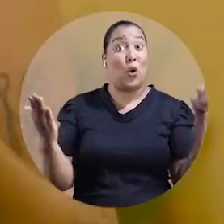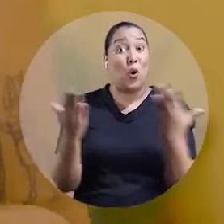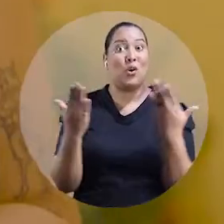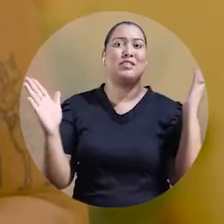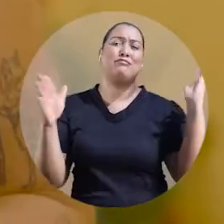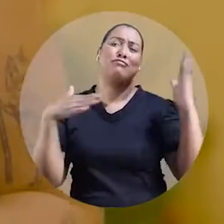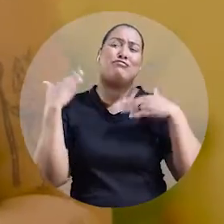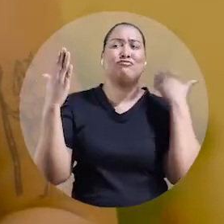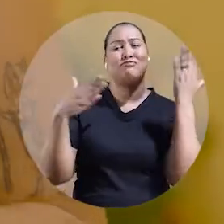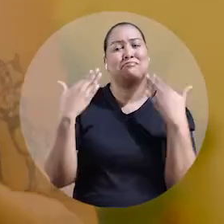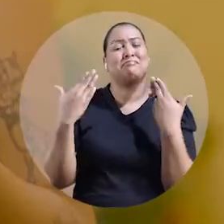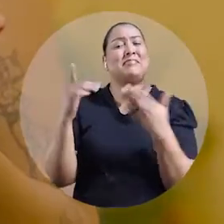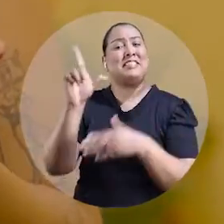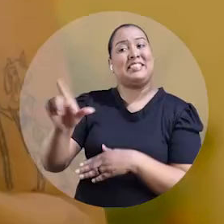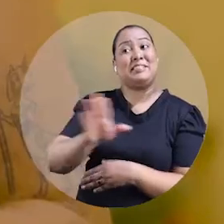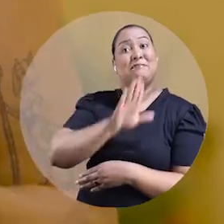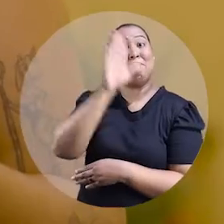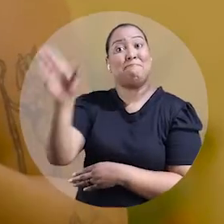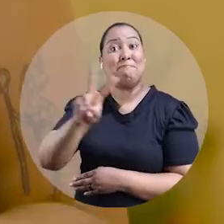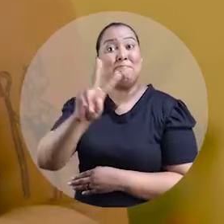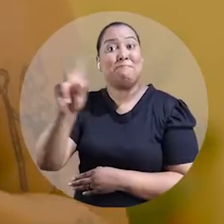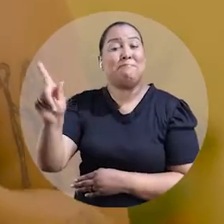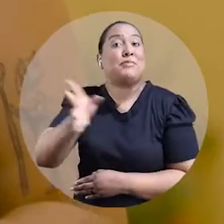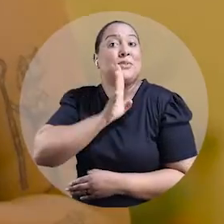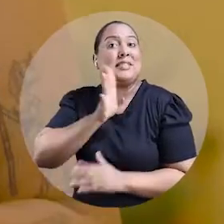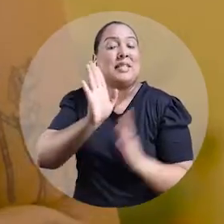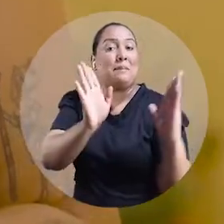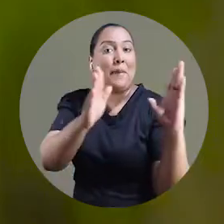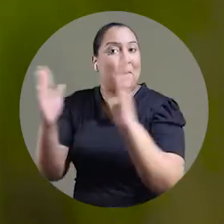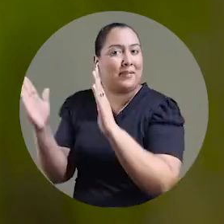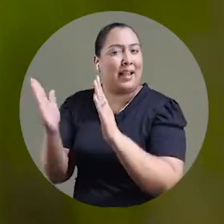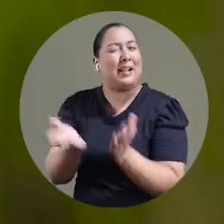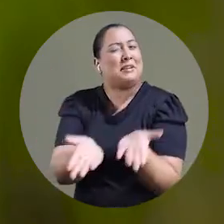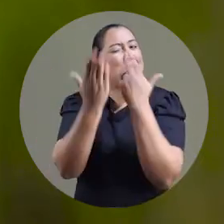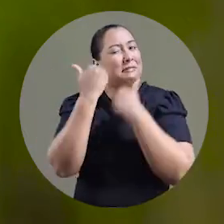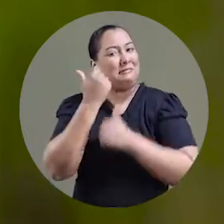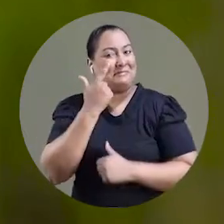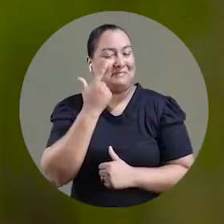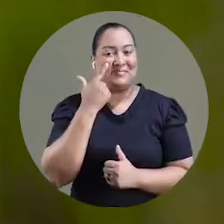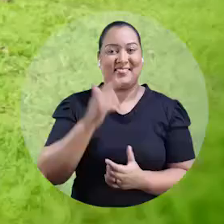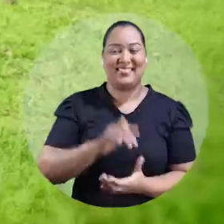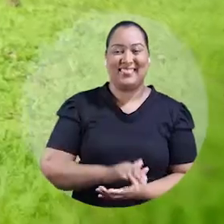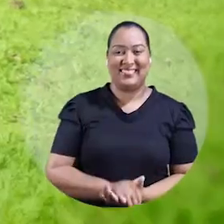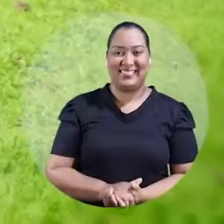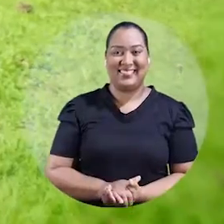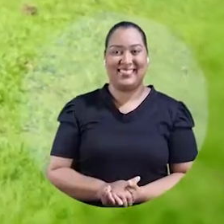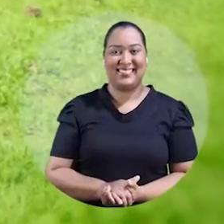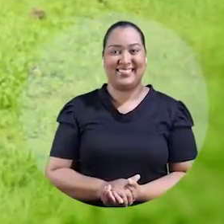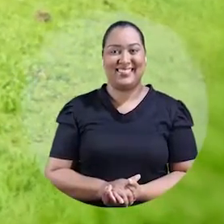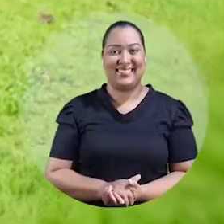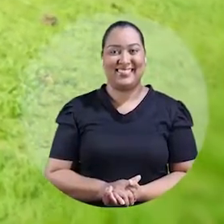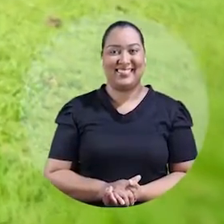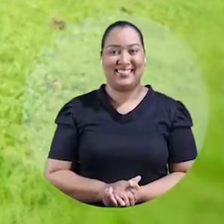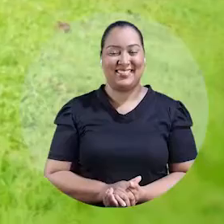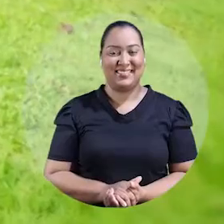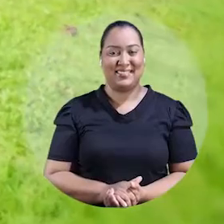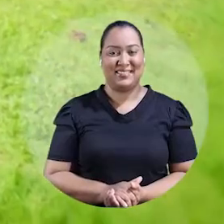cidade de Várzea Grande conhecer a biblioteca Laurinda Coelho Pereira. Acompanhe a matéria.